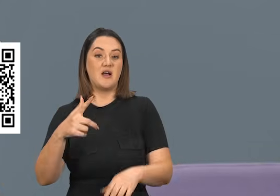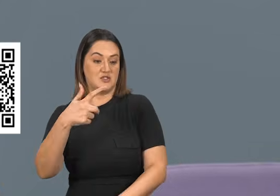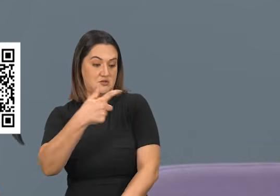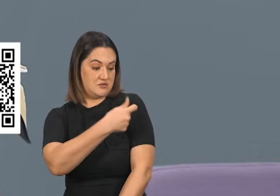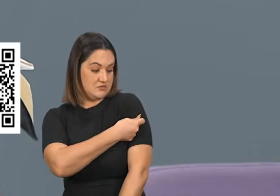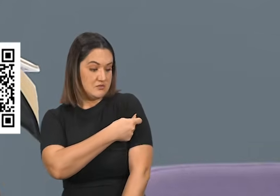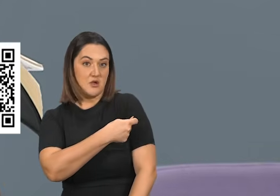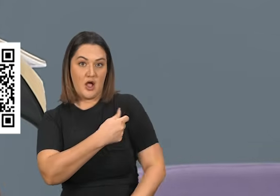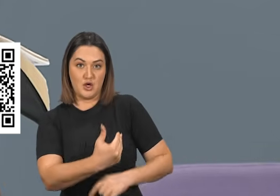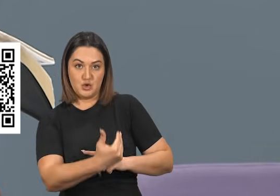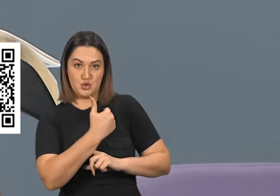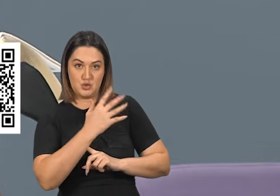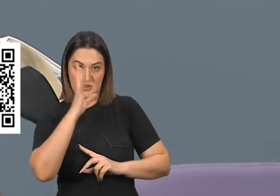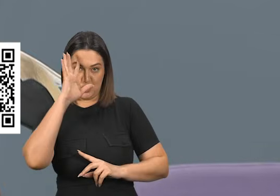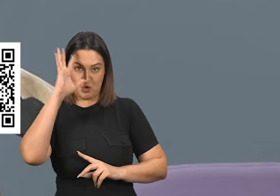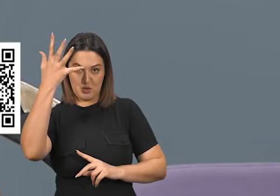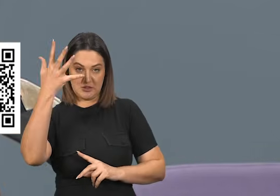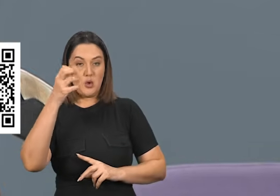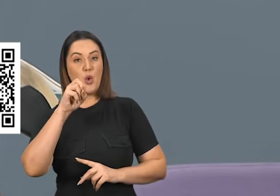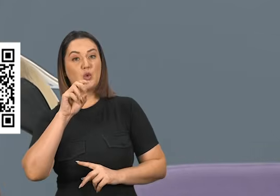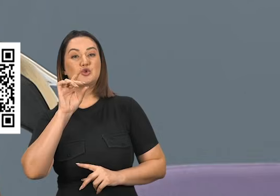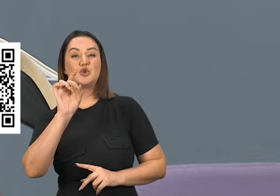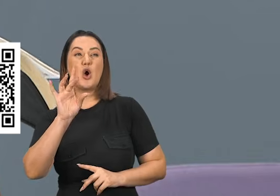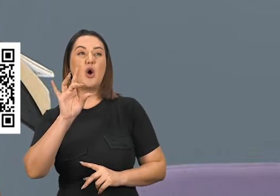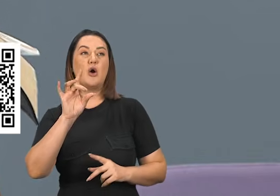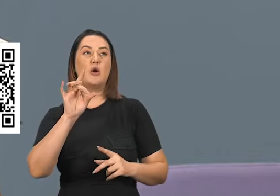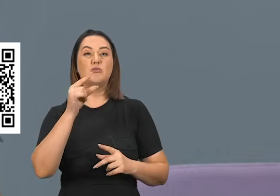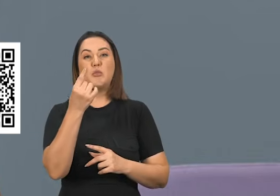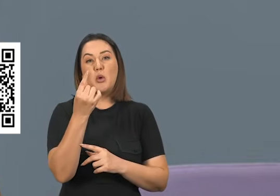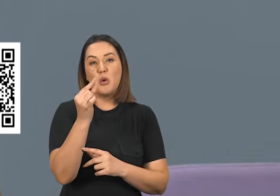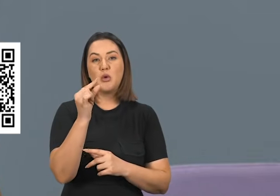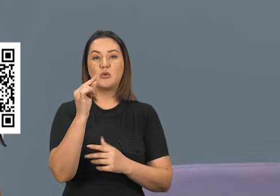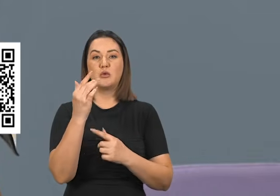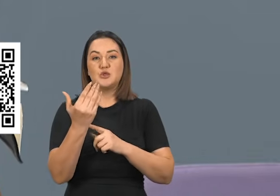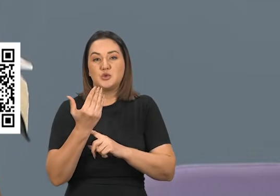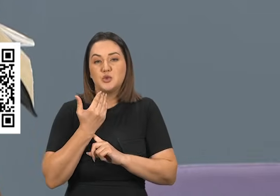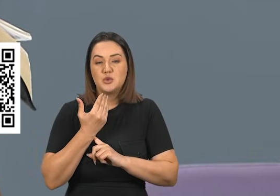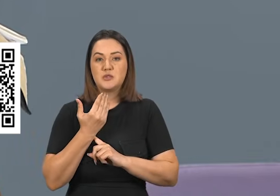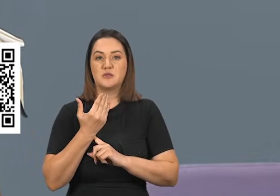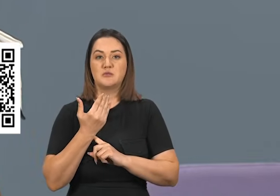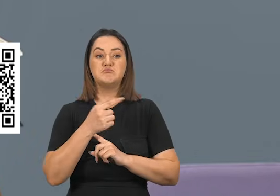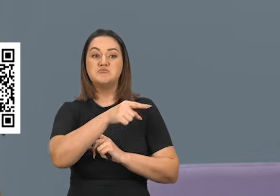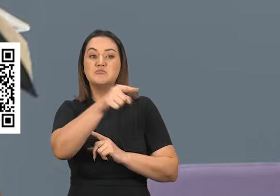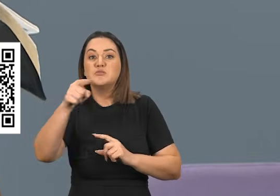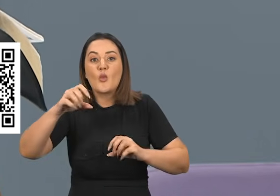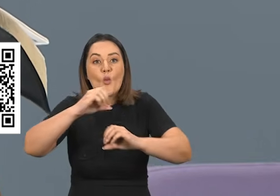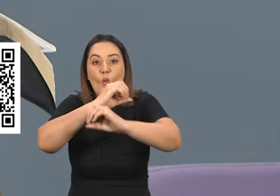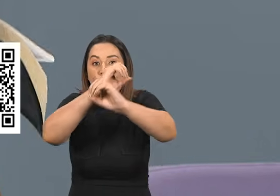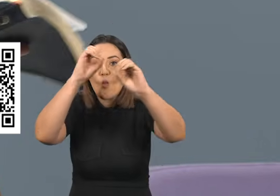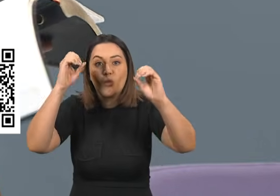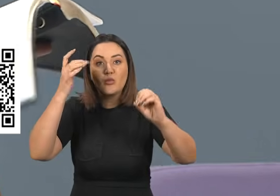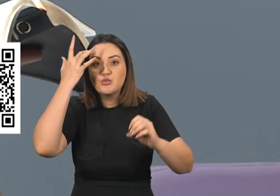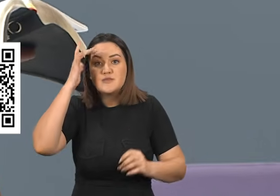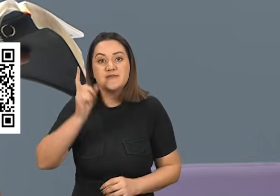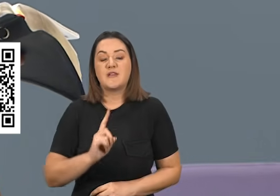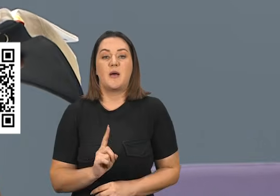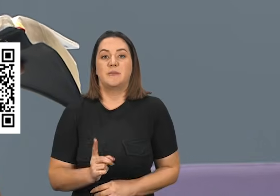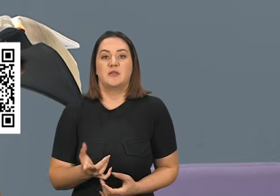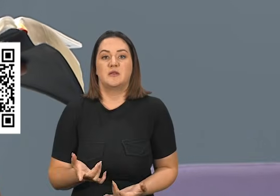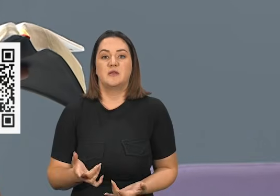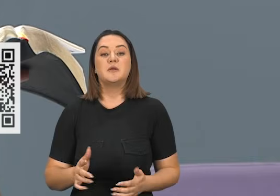é a solução a vacina, é apenas um passo, tem que dar mais um passo. Ou seja, as pessoas não sabem, porque ninguém